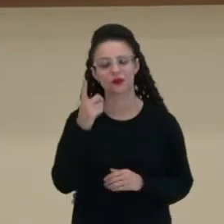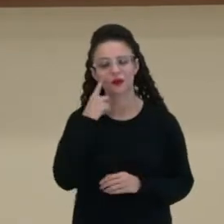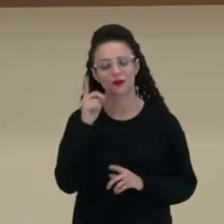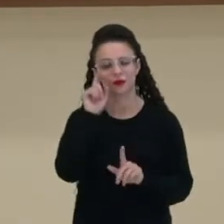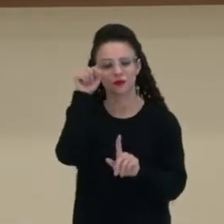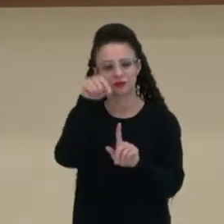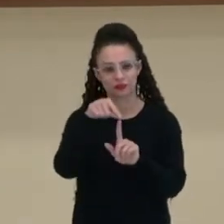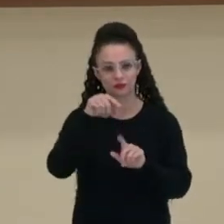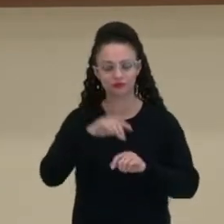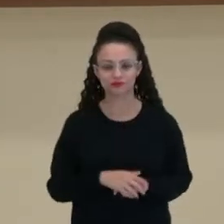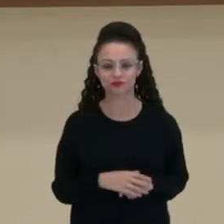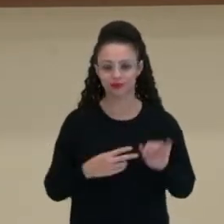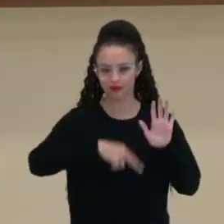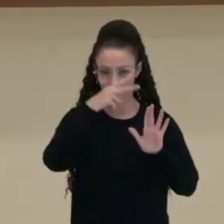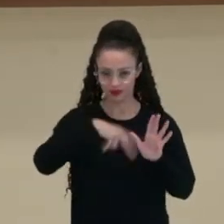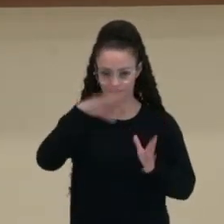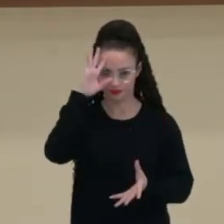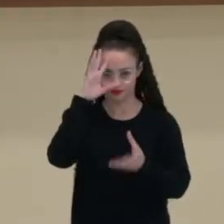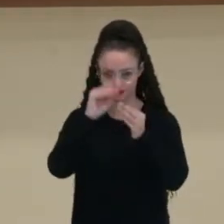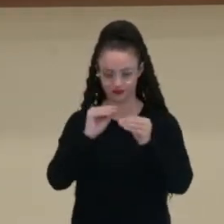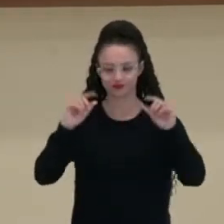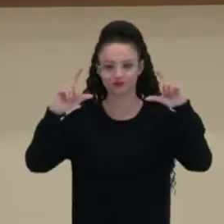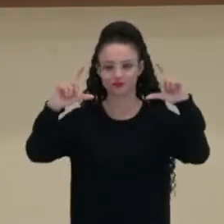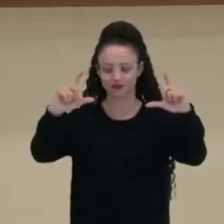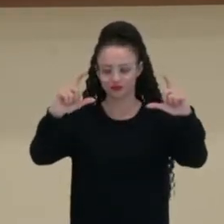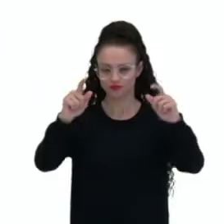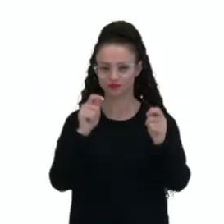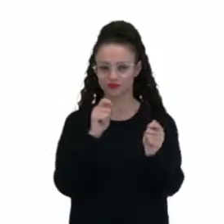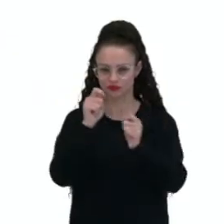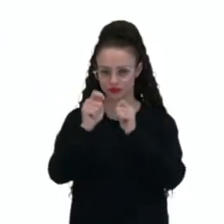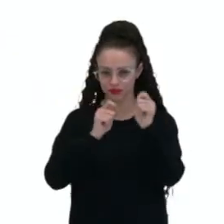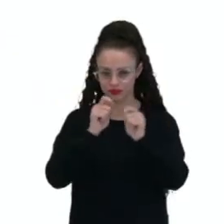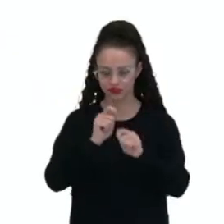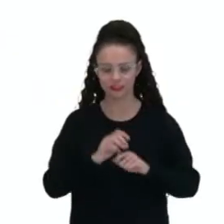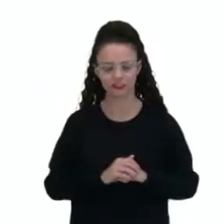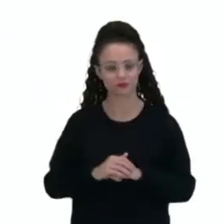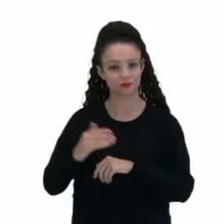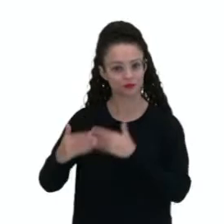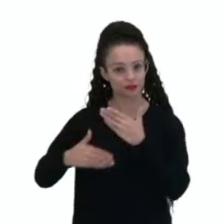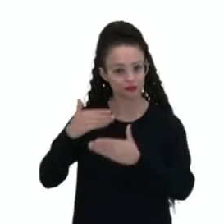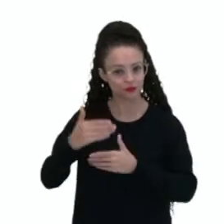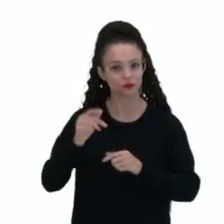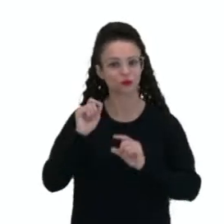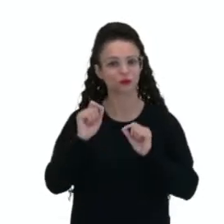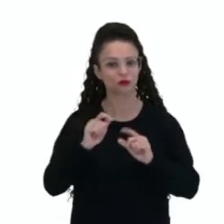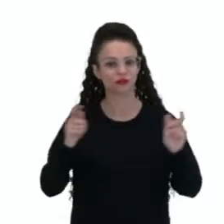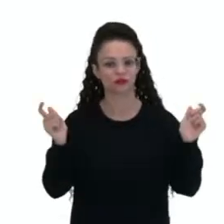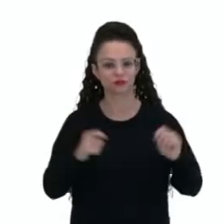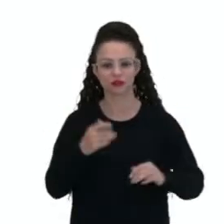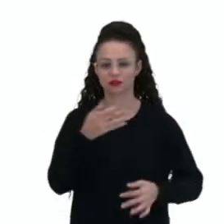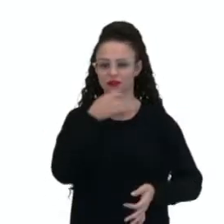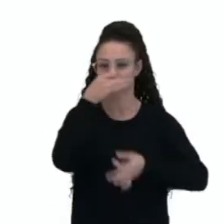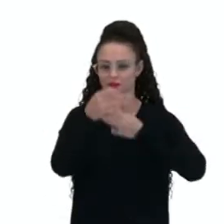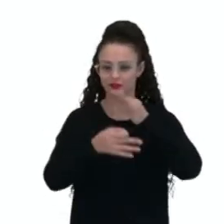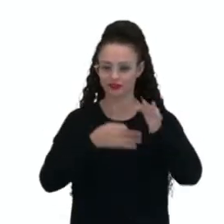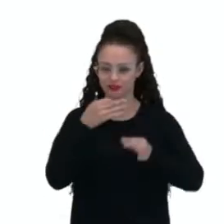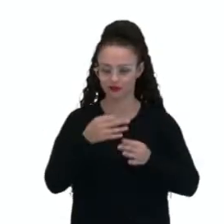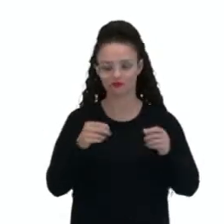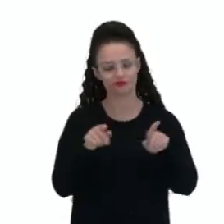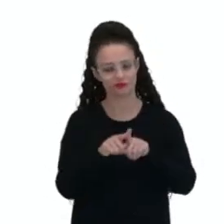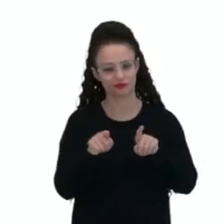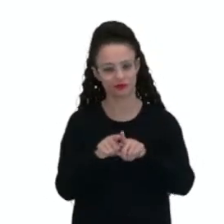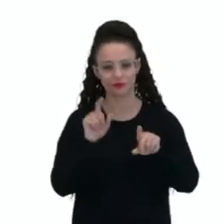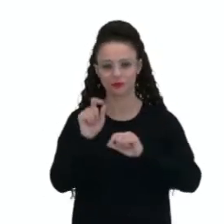Objetivos: ler e interpretar um trecho de uma entrevista. Desenvolver a capacidade argumentativa. E,